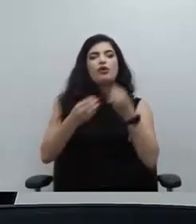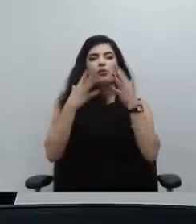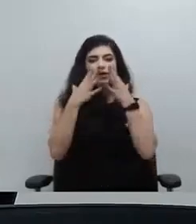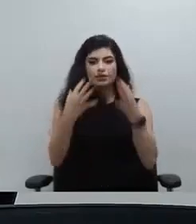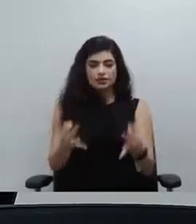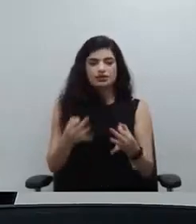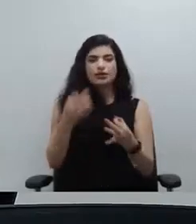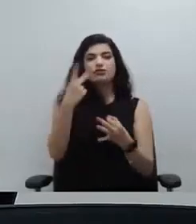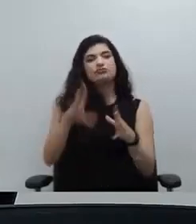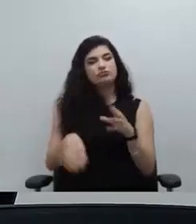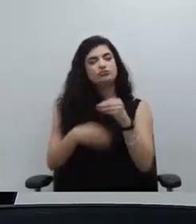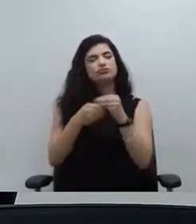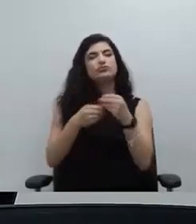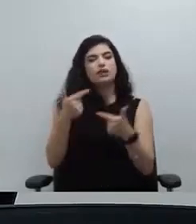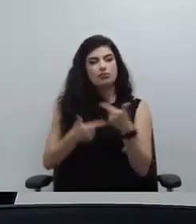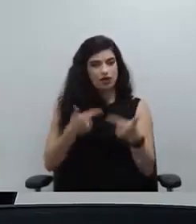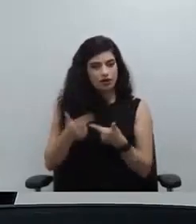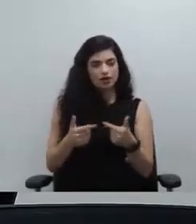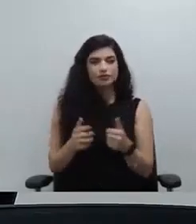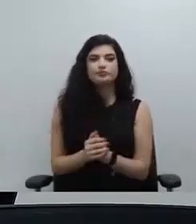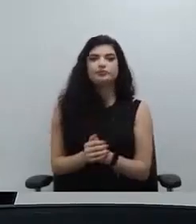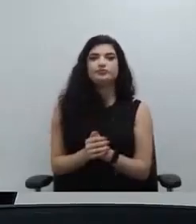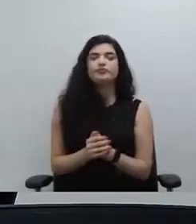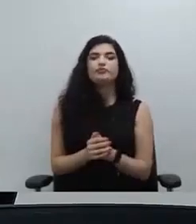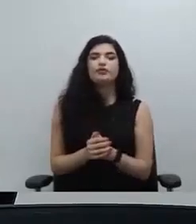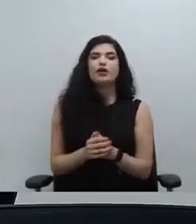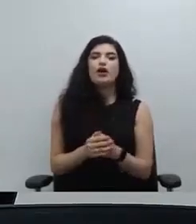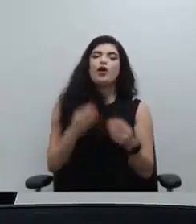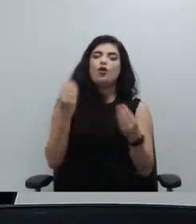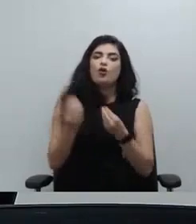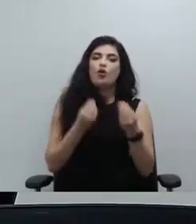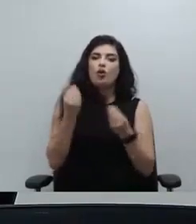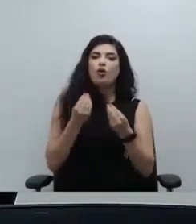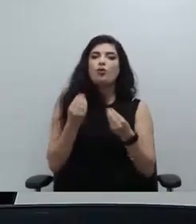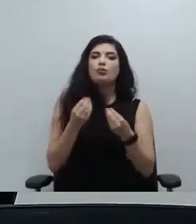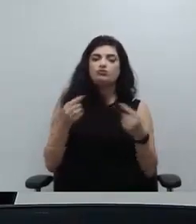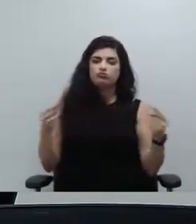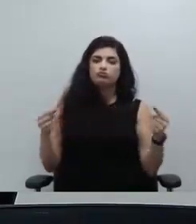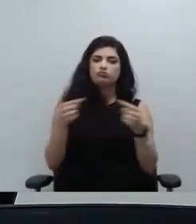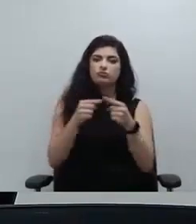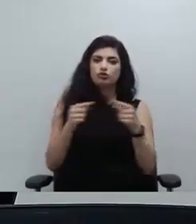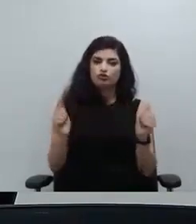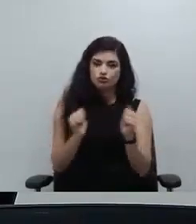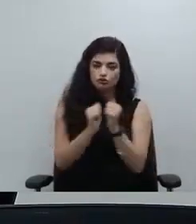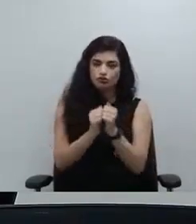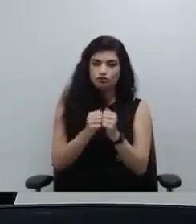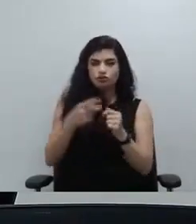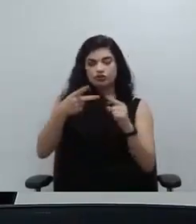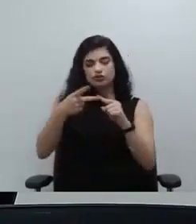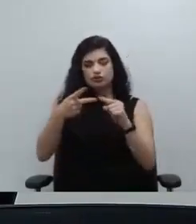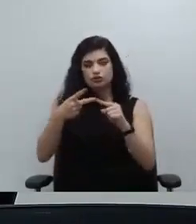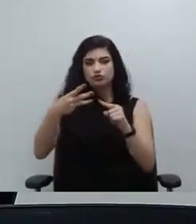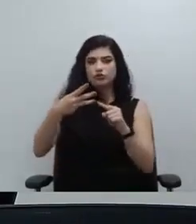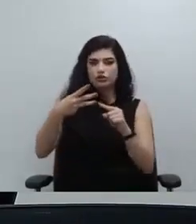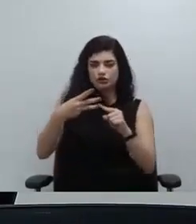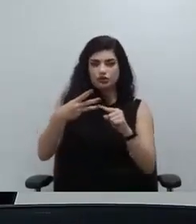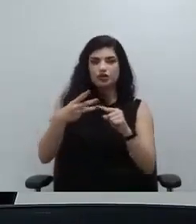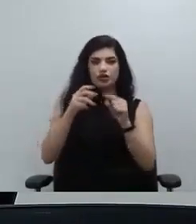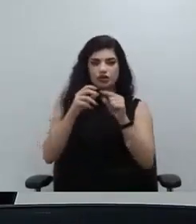monitoramento da implementação do plano de atuação. Considerando que compete em conjunto a segunda e a terceira